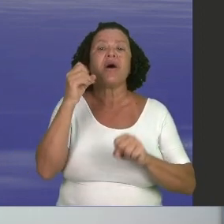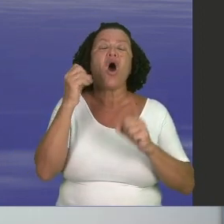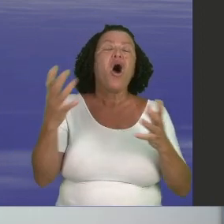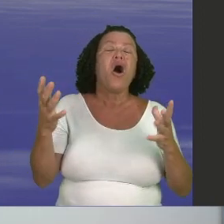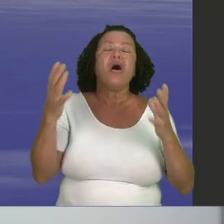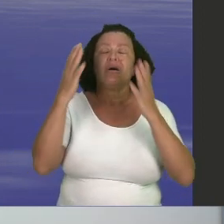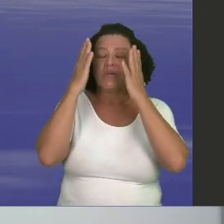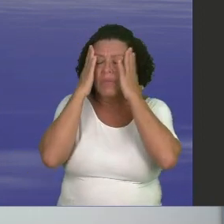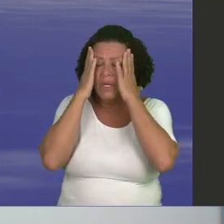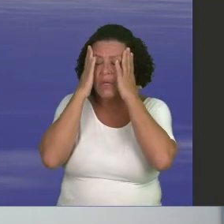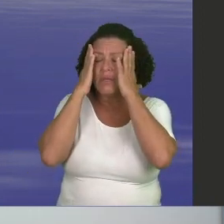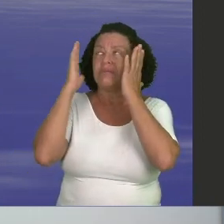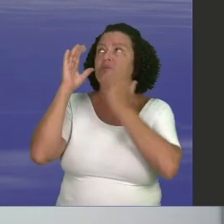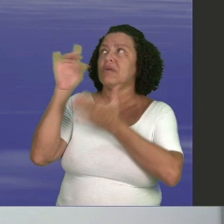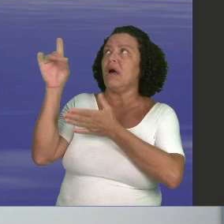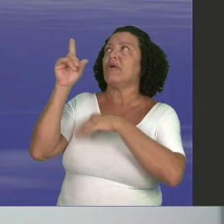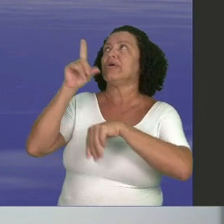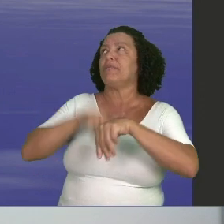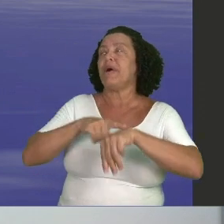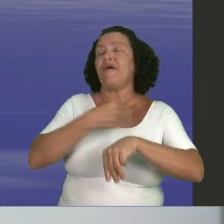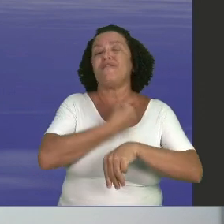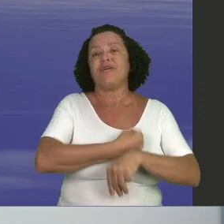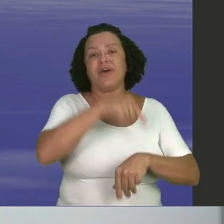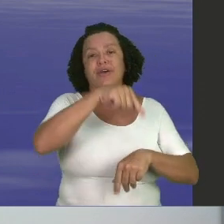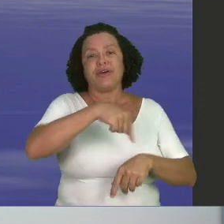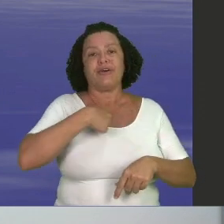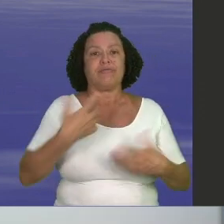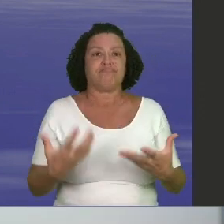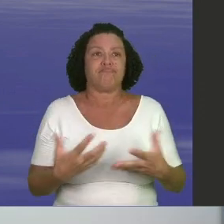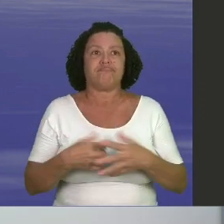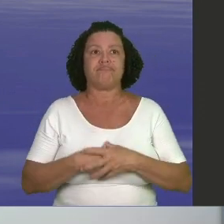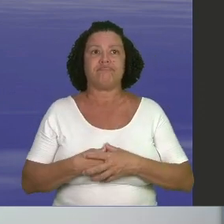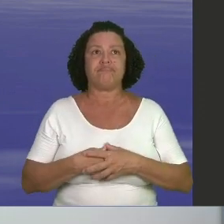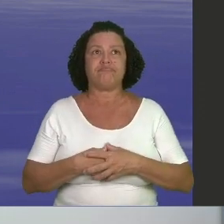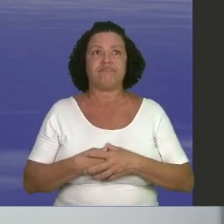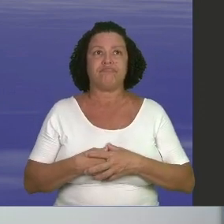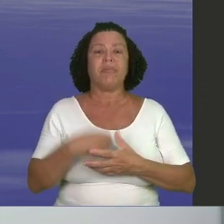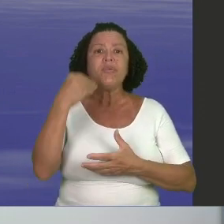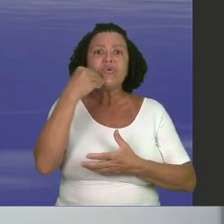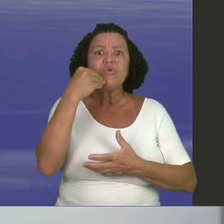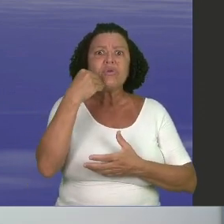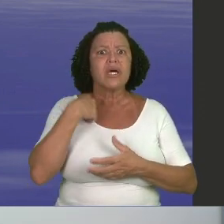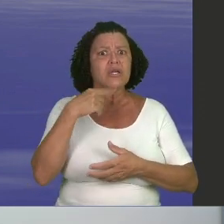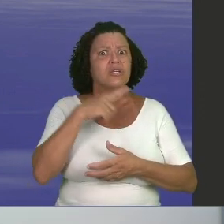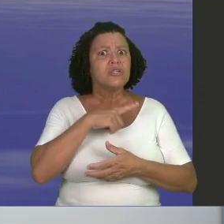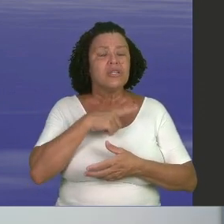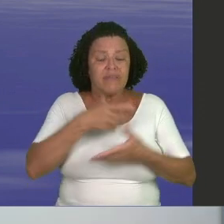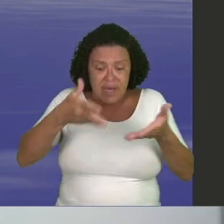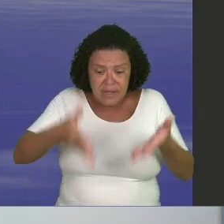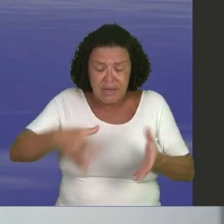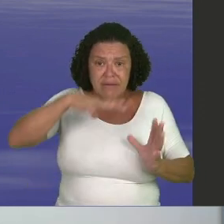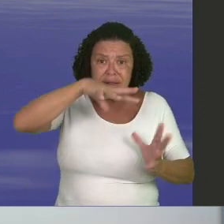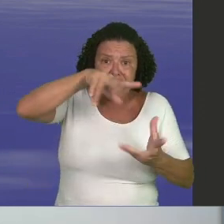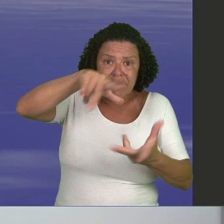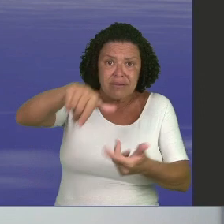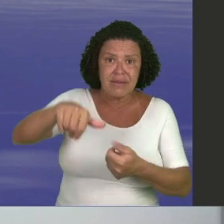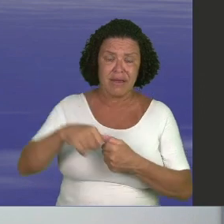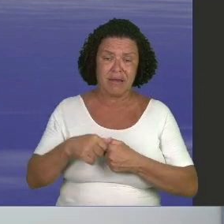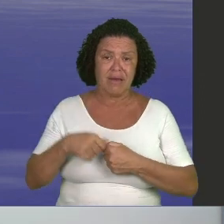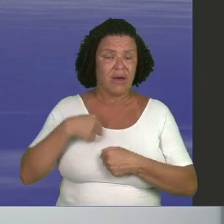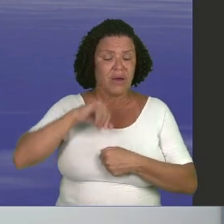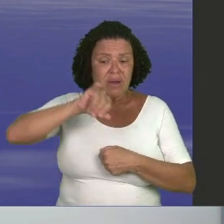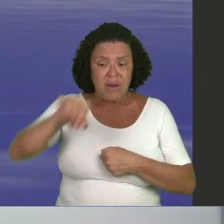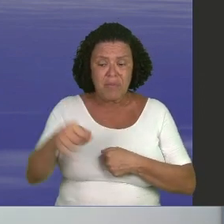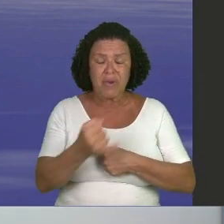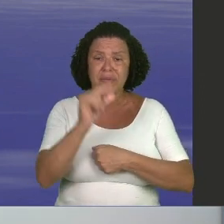Deus, quanto tempo vivi aqui, quantas oportunidades eu tive e como eu aproveitei